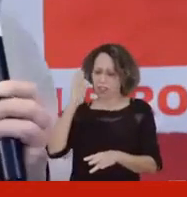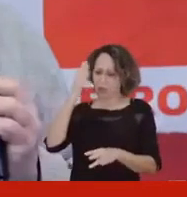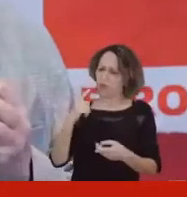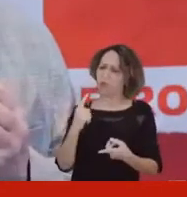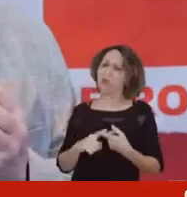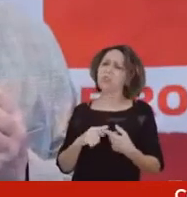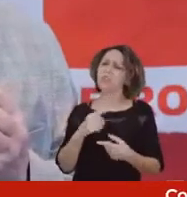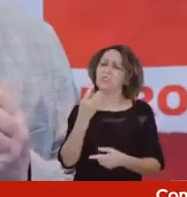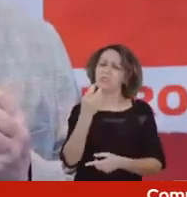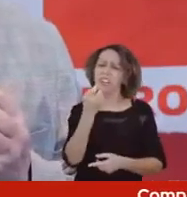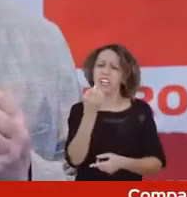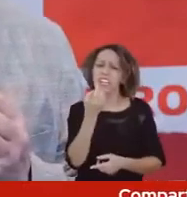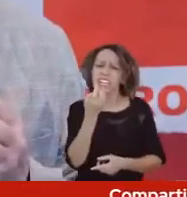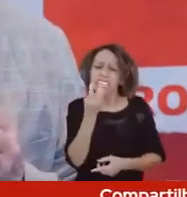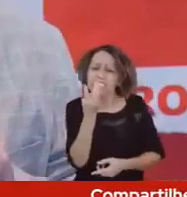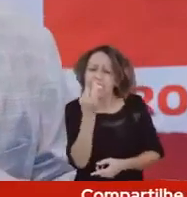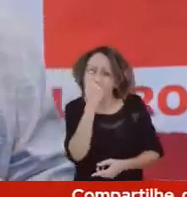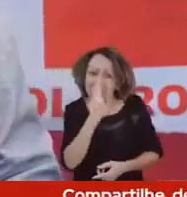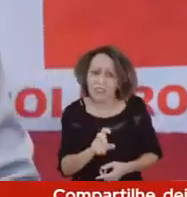nacional.